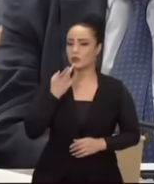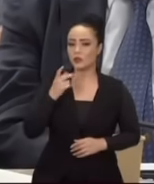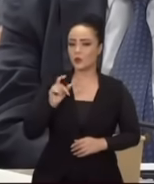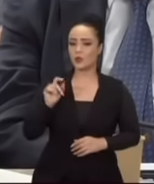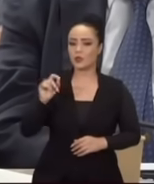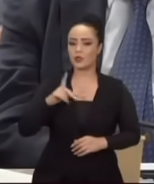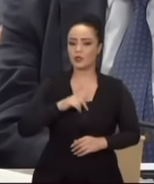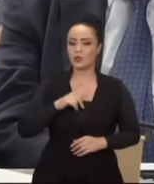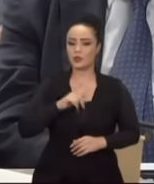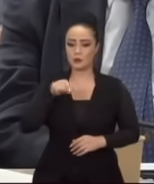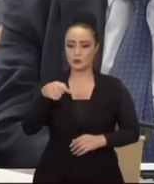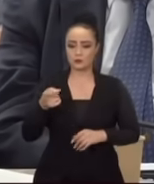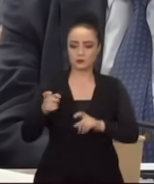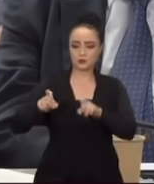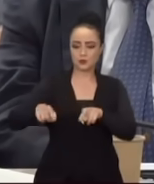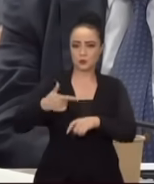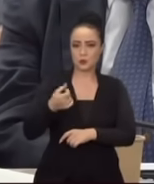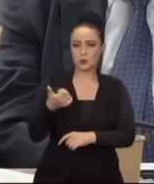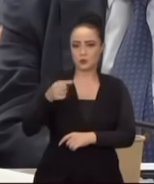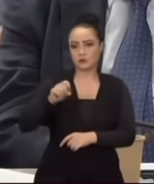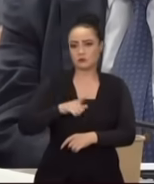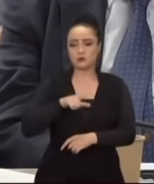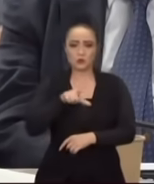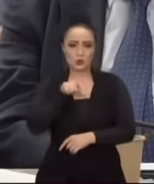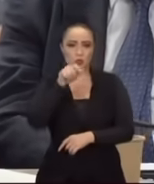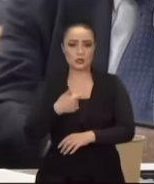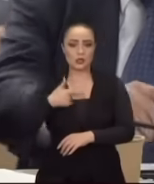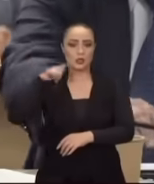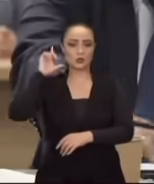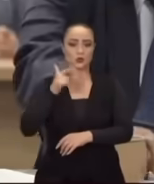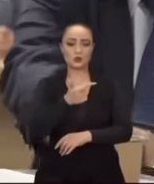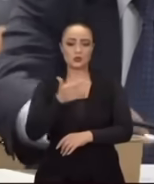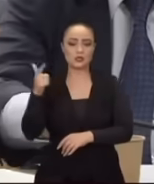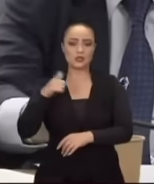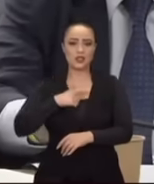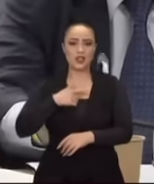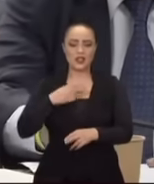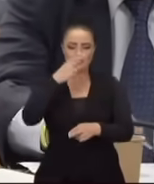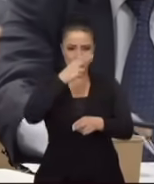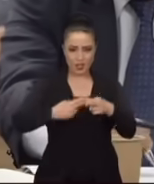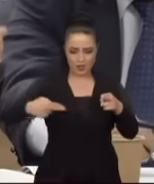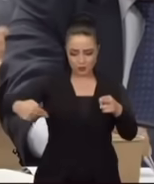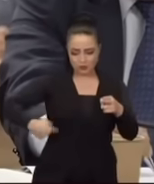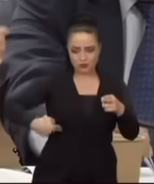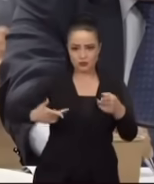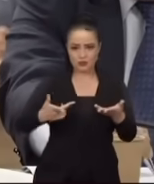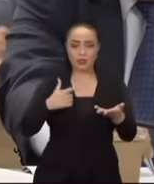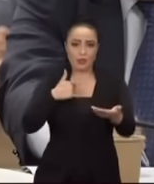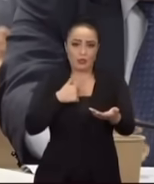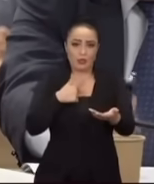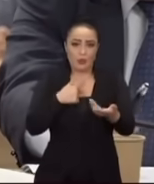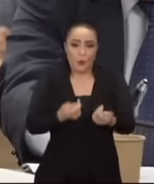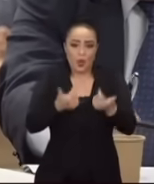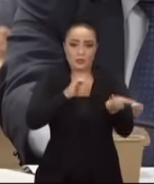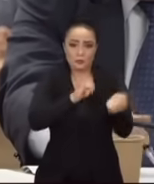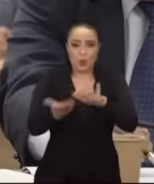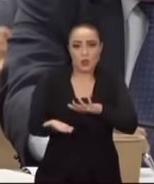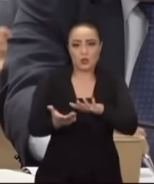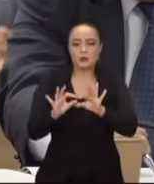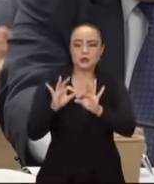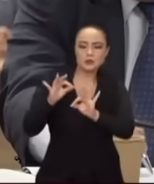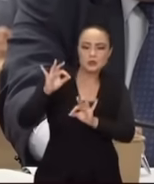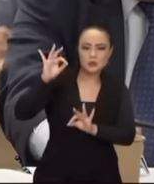eleição em 2018, acabei me elegendo, sem antes passar por uma facada, quase me levou a óbito. Me permite estender um pouquinho